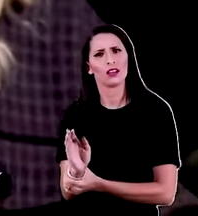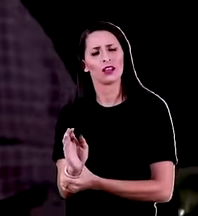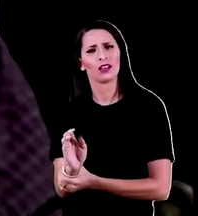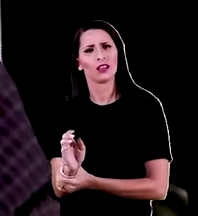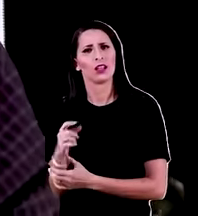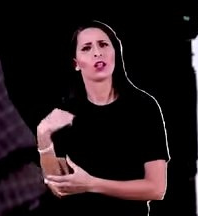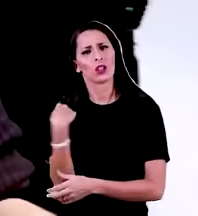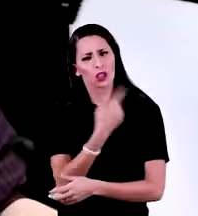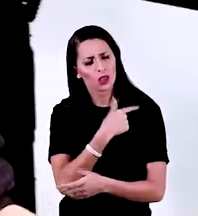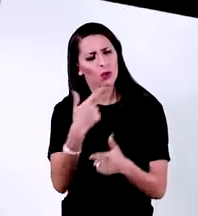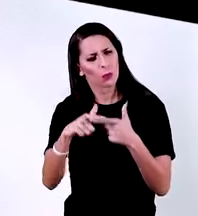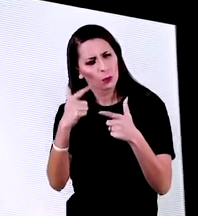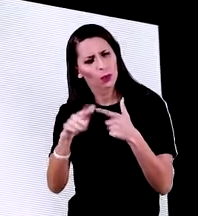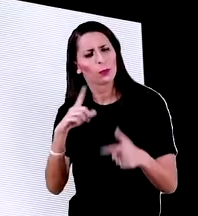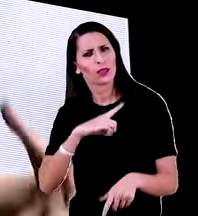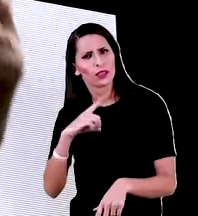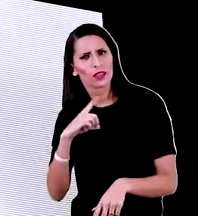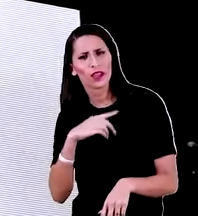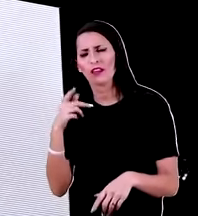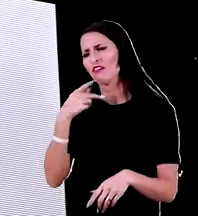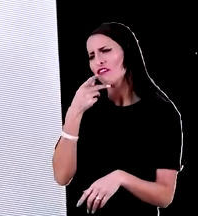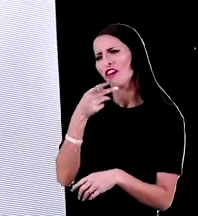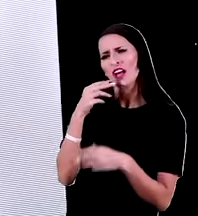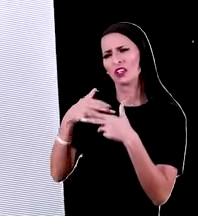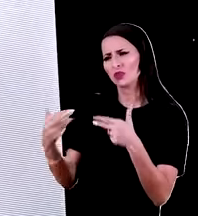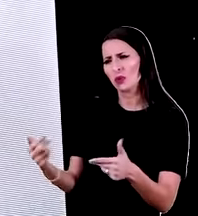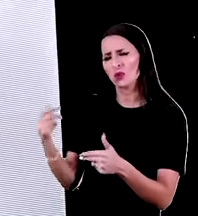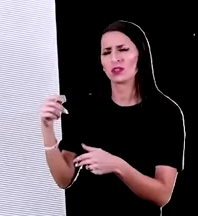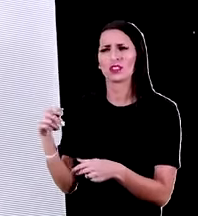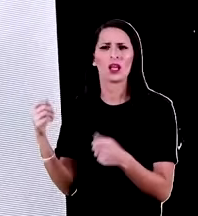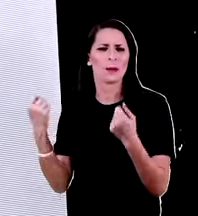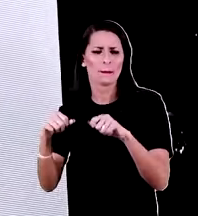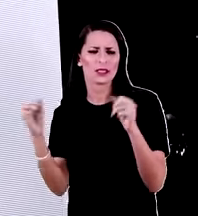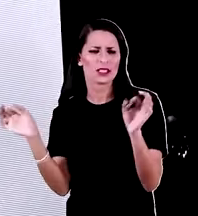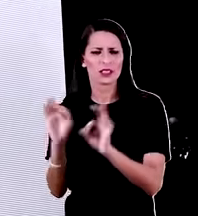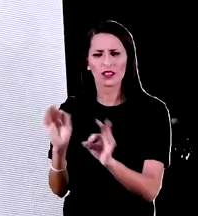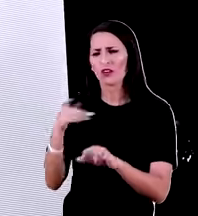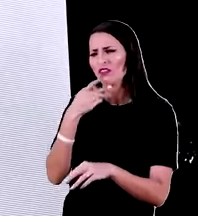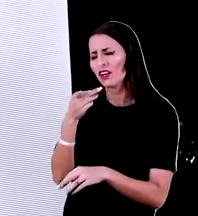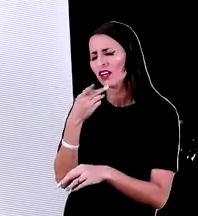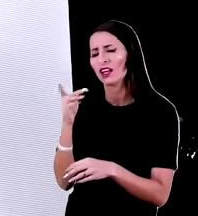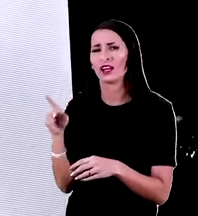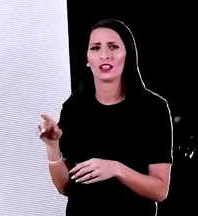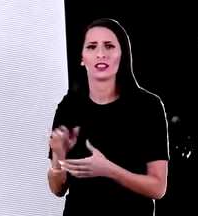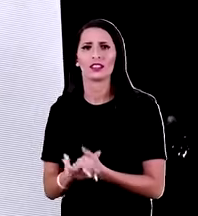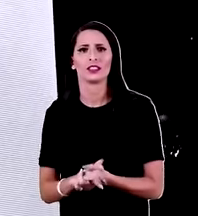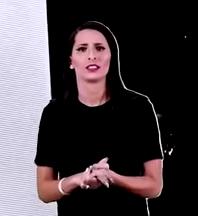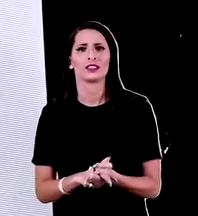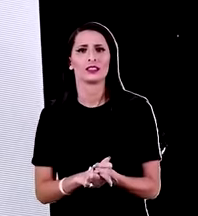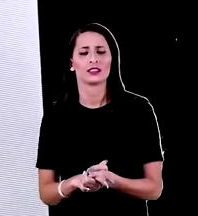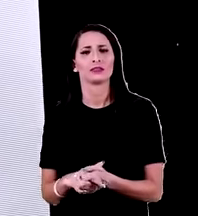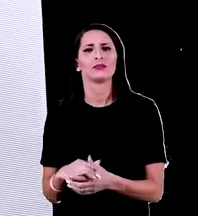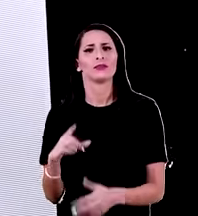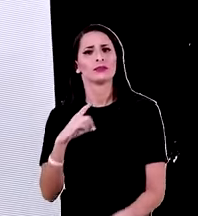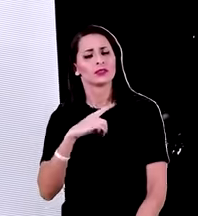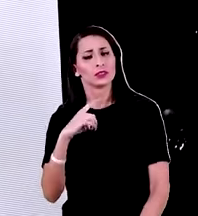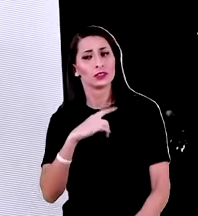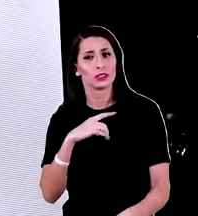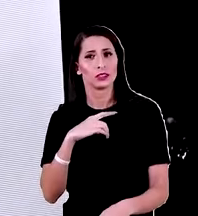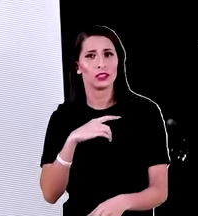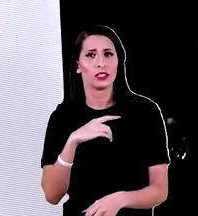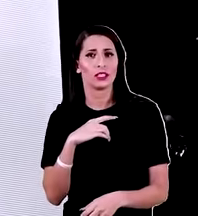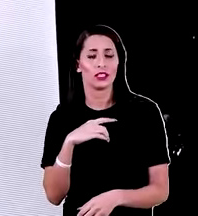No dia que a gente está estressado, fala o que não deveria falar. Não tem encaixe perfeito, não. O que tem encaixe perfeito é lego, não é amizade, não. Lego que a gente faz assim, tchá,